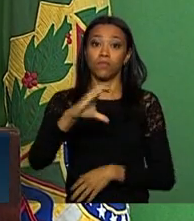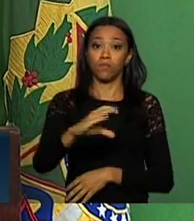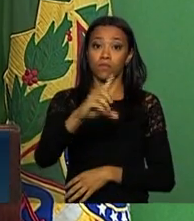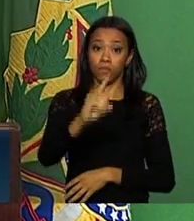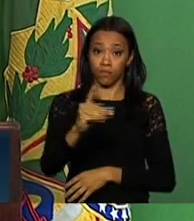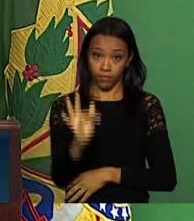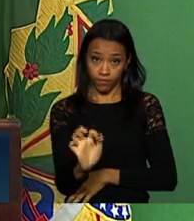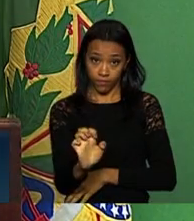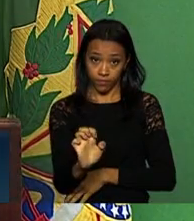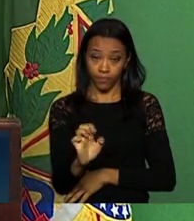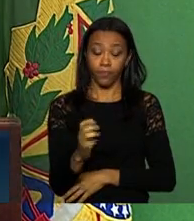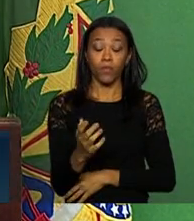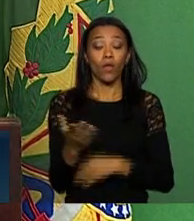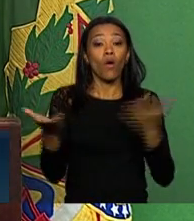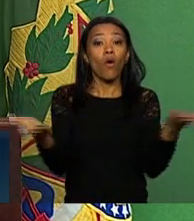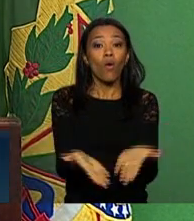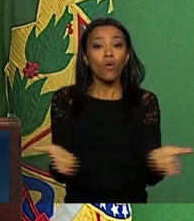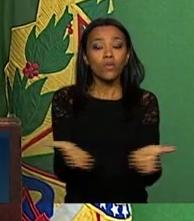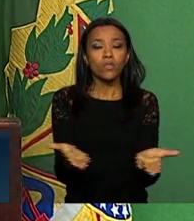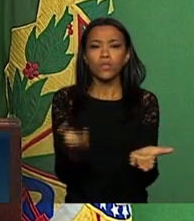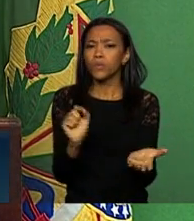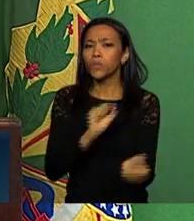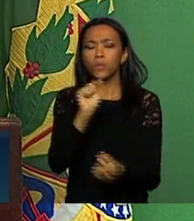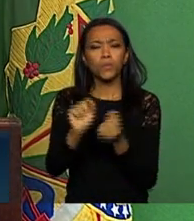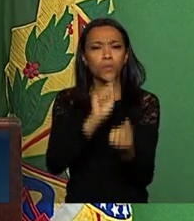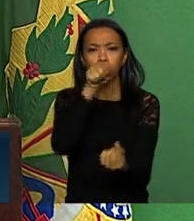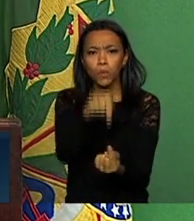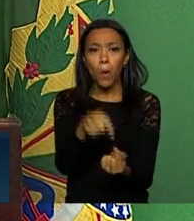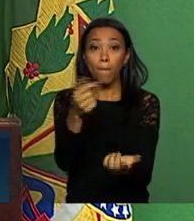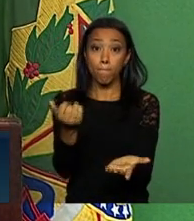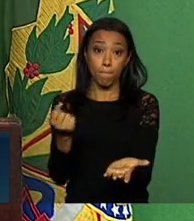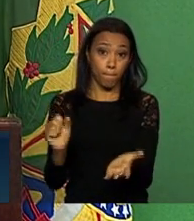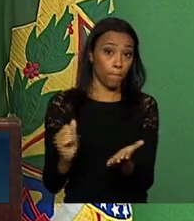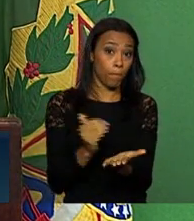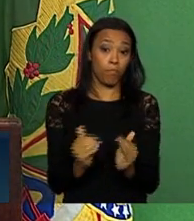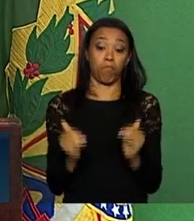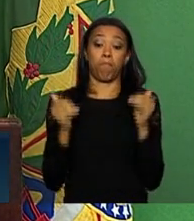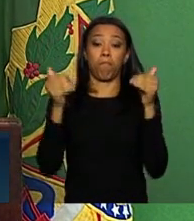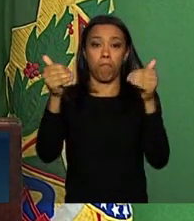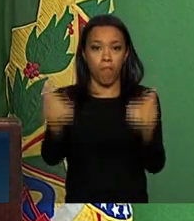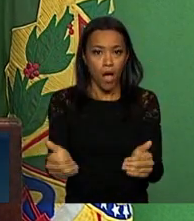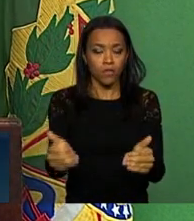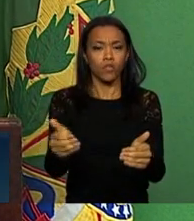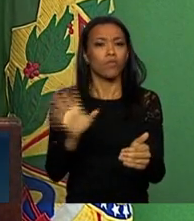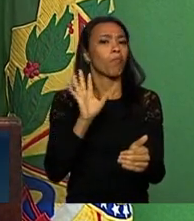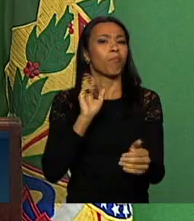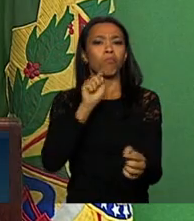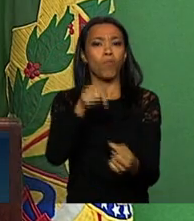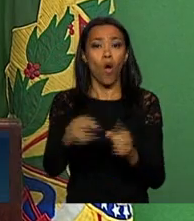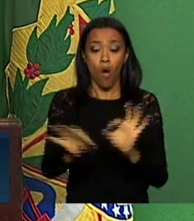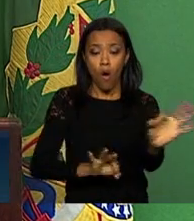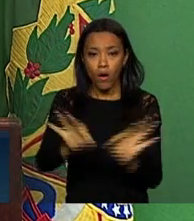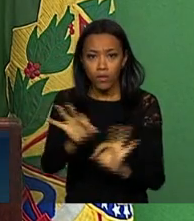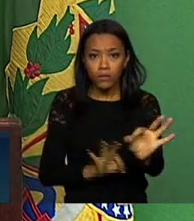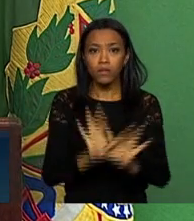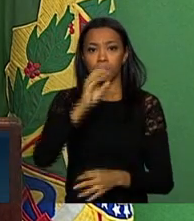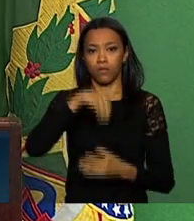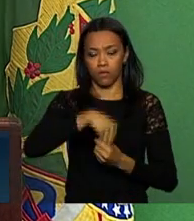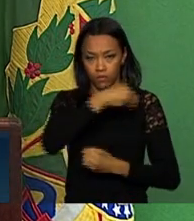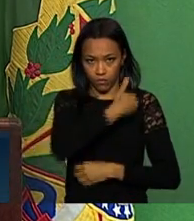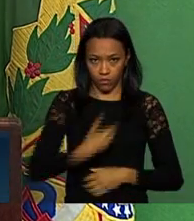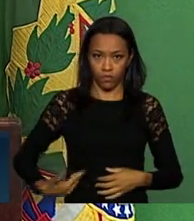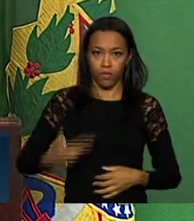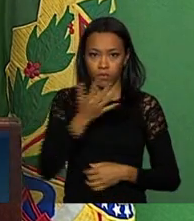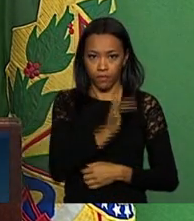nós vamos dar hoje um primeiro e grande passo para a reorganização da administração pública